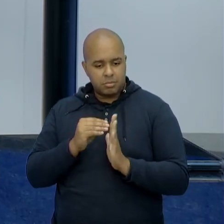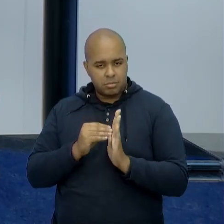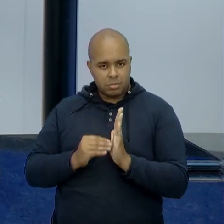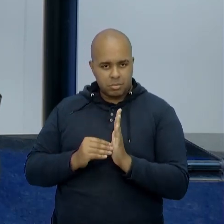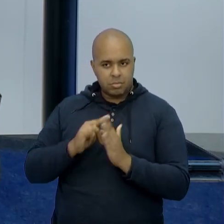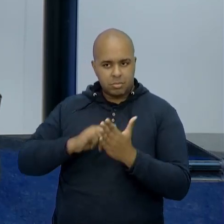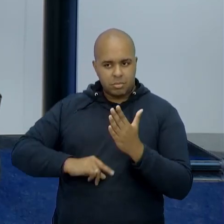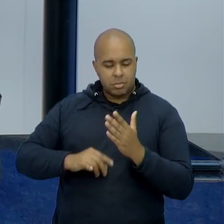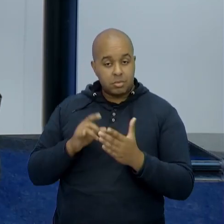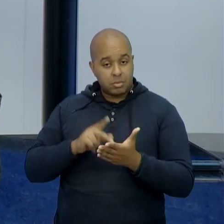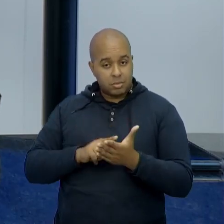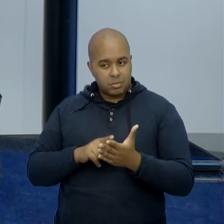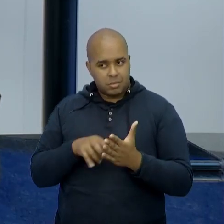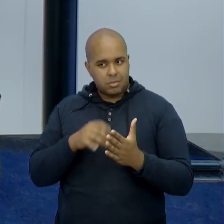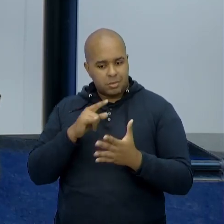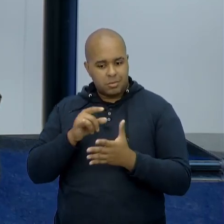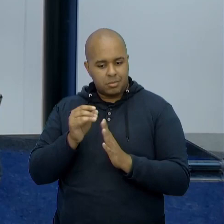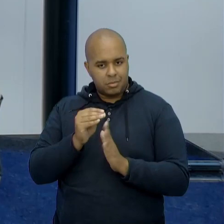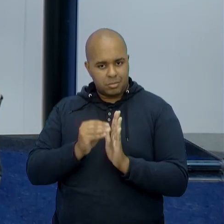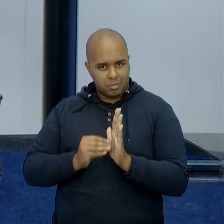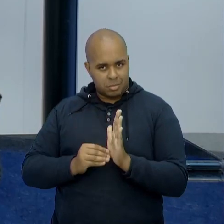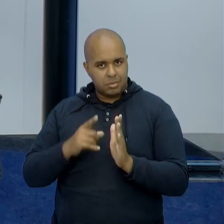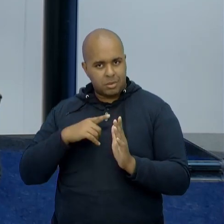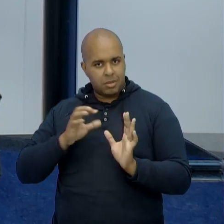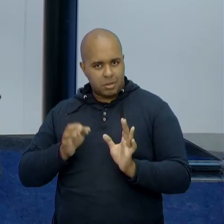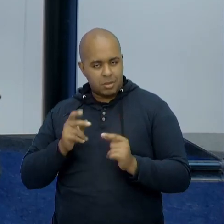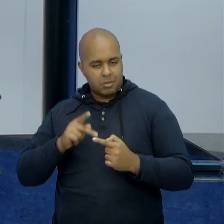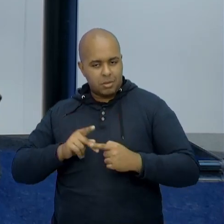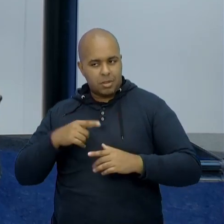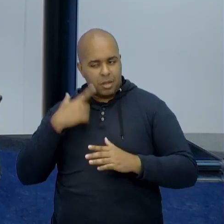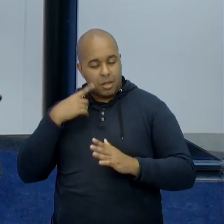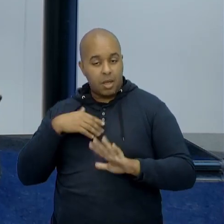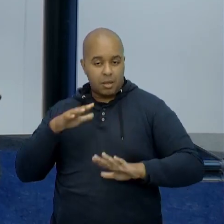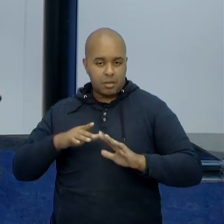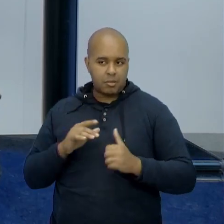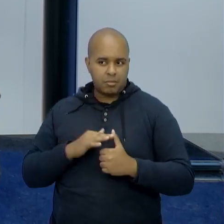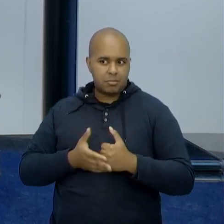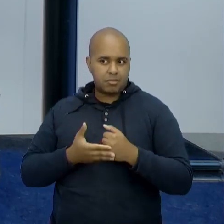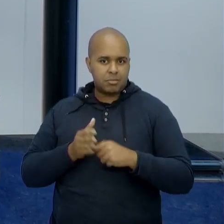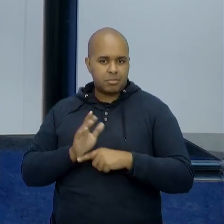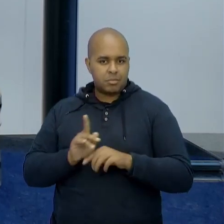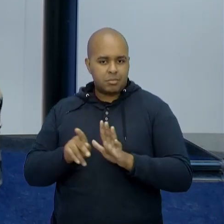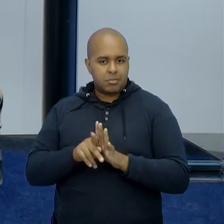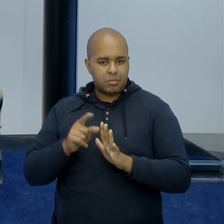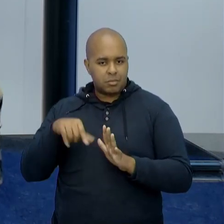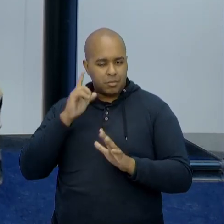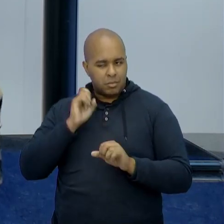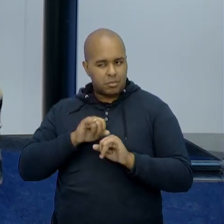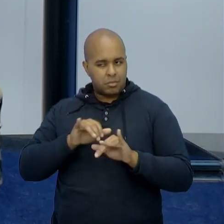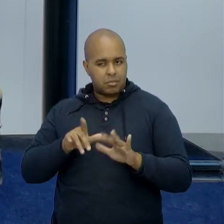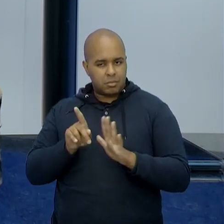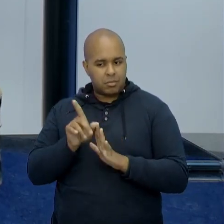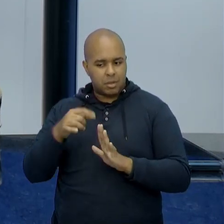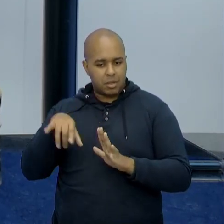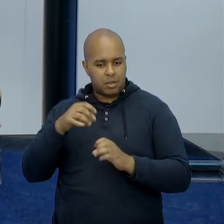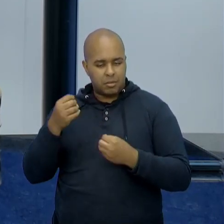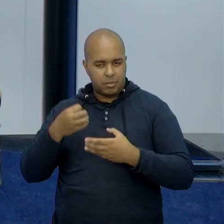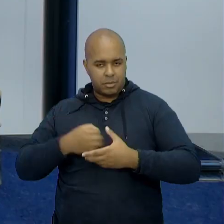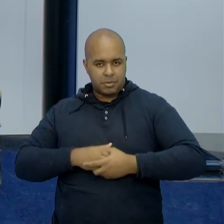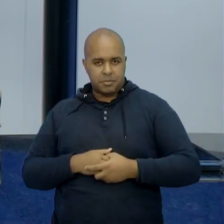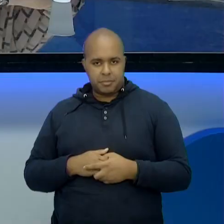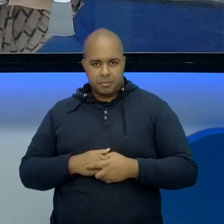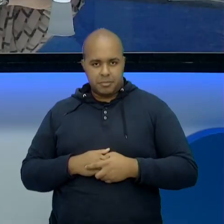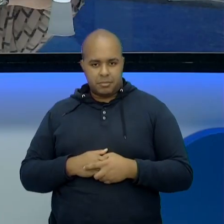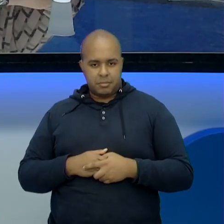documentos verdadeiros, documentos existentes que suportem a divulgação daquelas